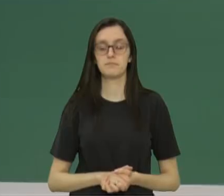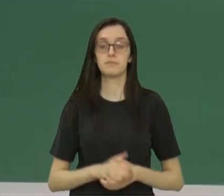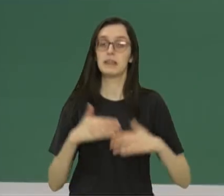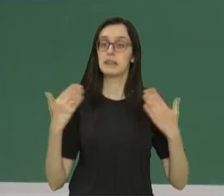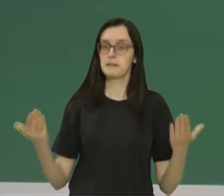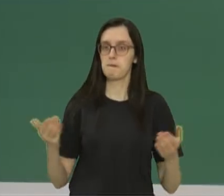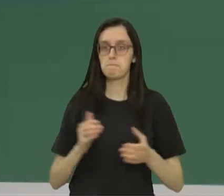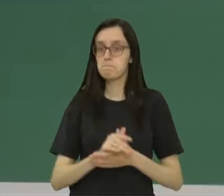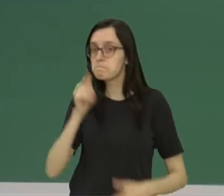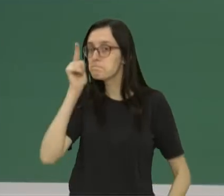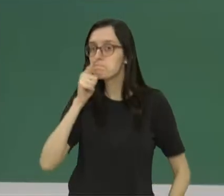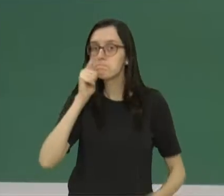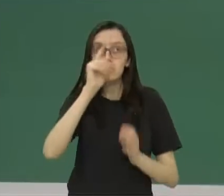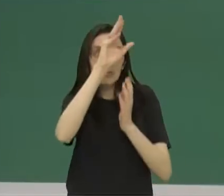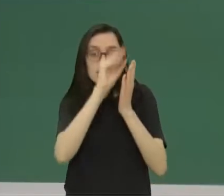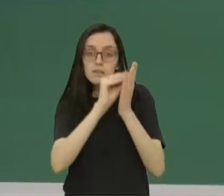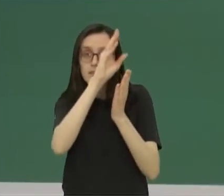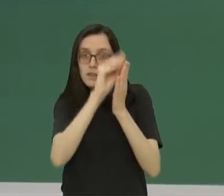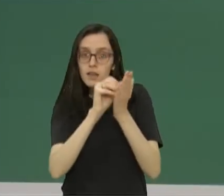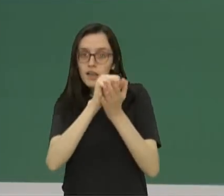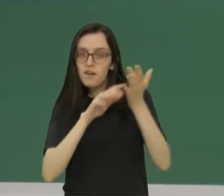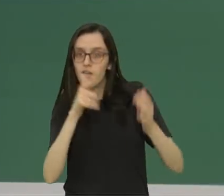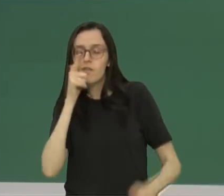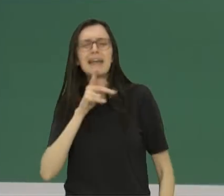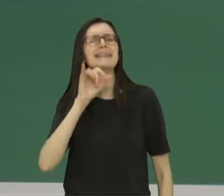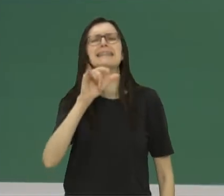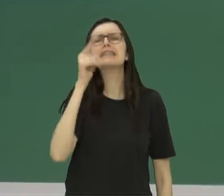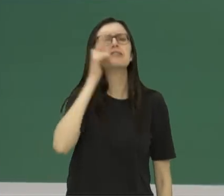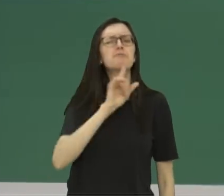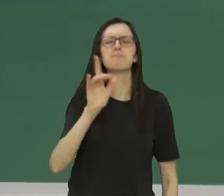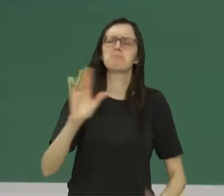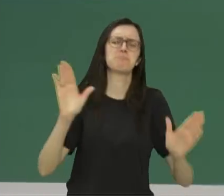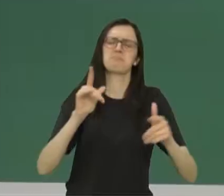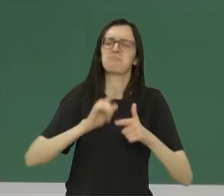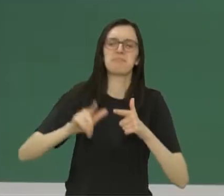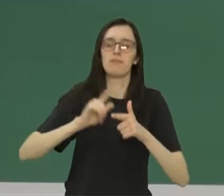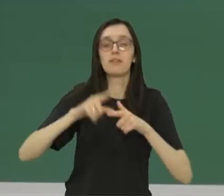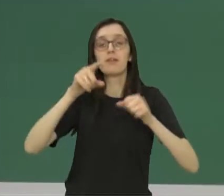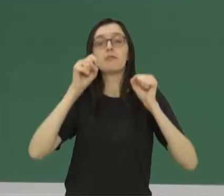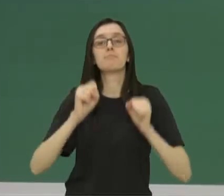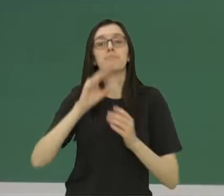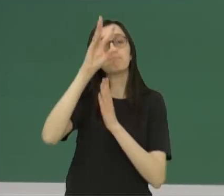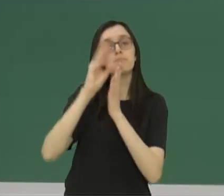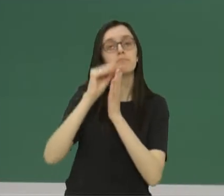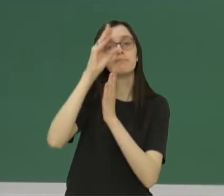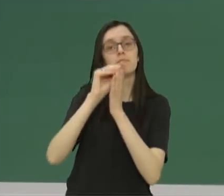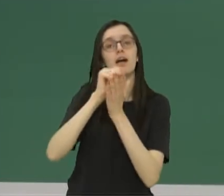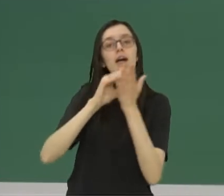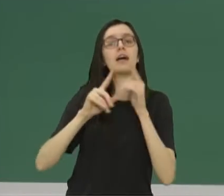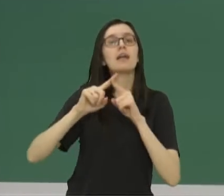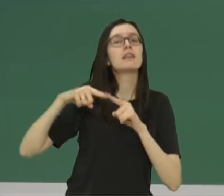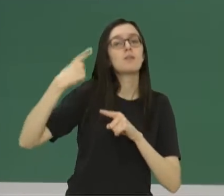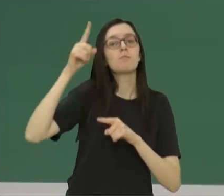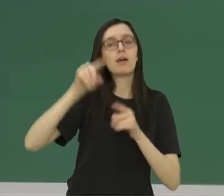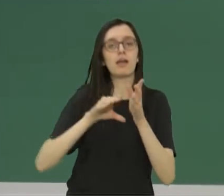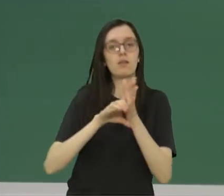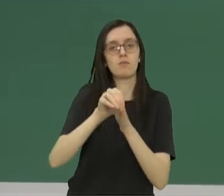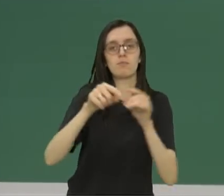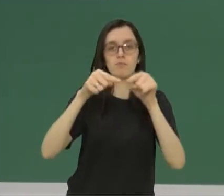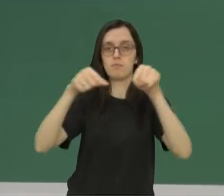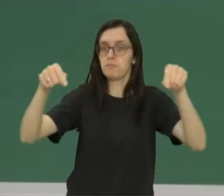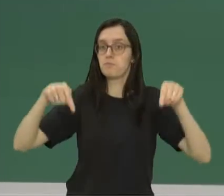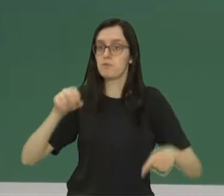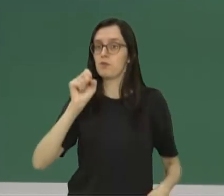Então, pessoal, conseguiram anotar as atividades? Se não conseguiram, não tem problema. Vocês podem pegar essas atividades depois lá no Google